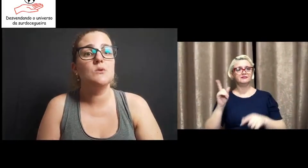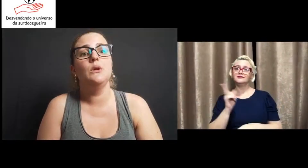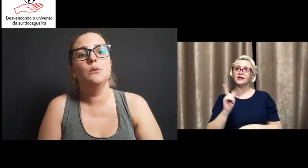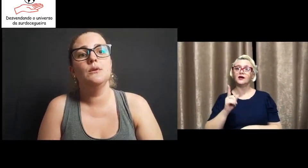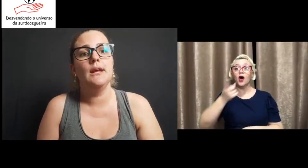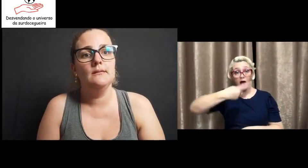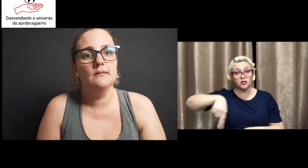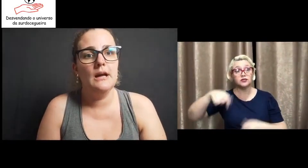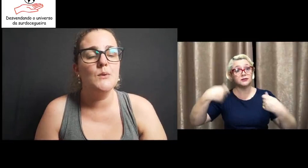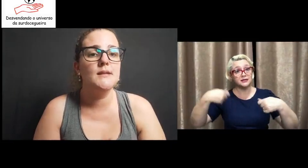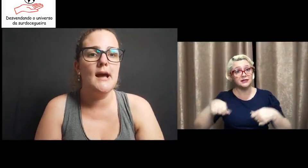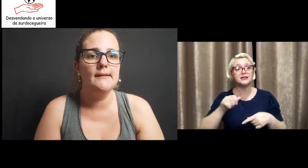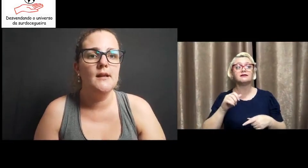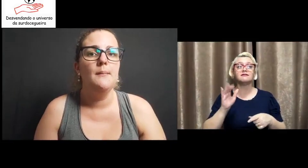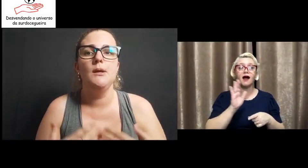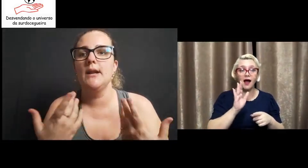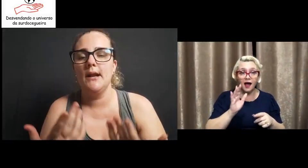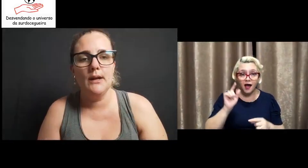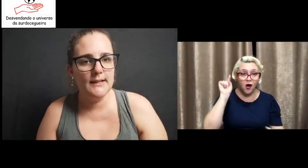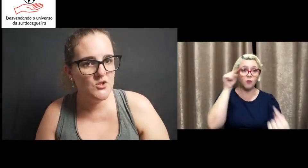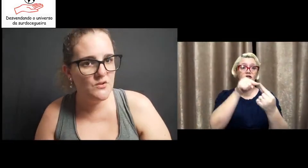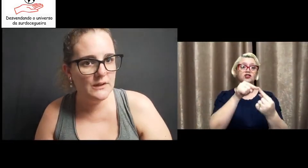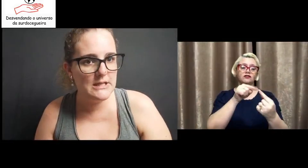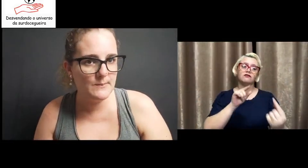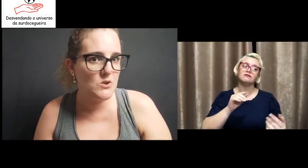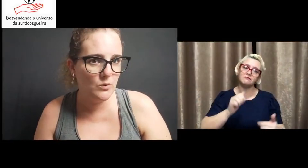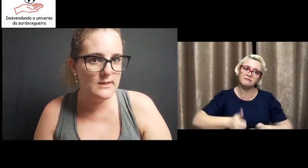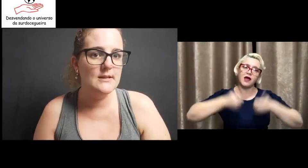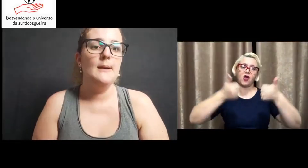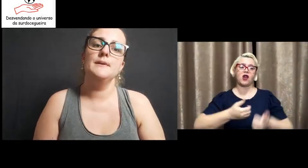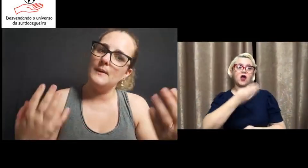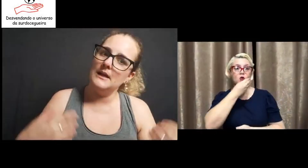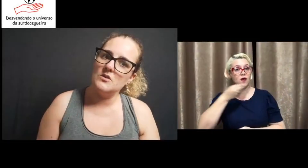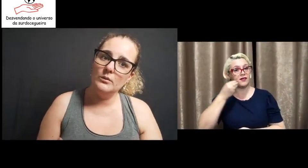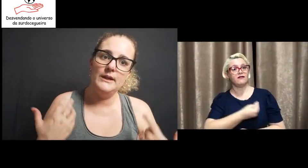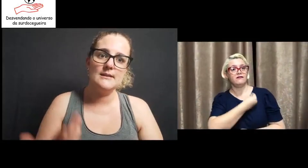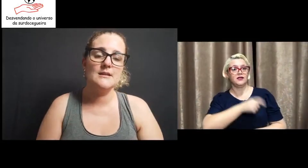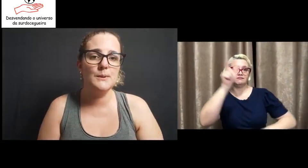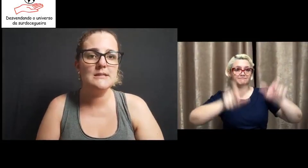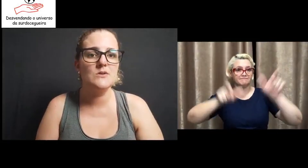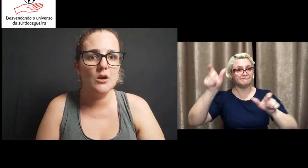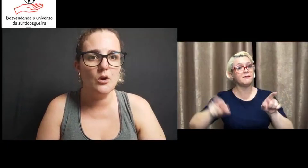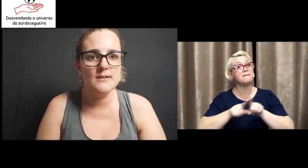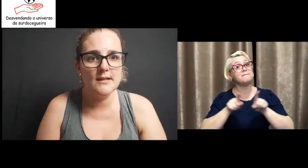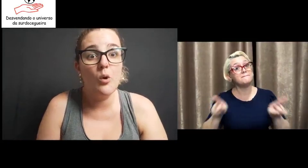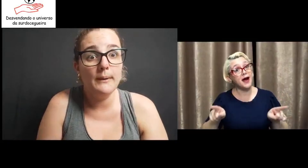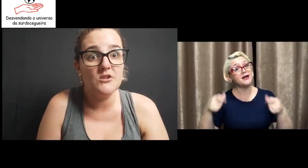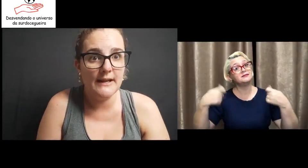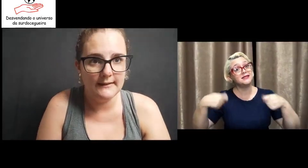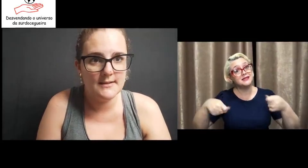gente faz com o intuito de auxiliar, melhorar a qualidade de vida das pessoas. mas para que isso aconteça, elas precisam